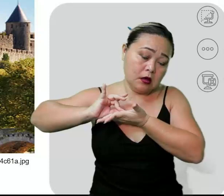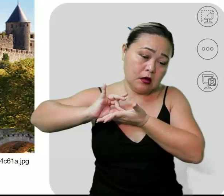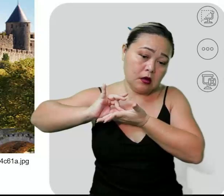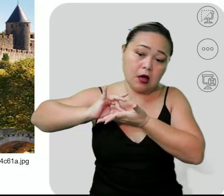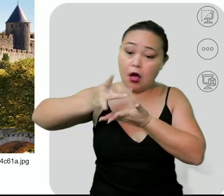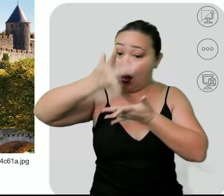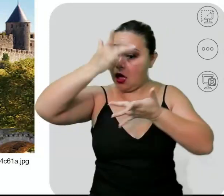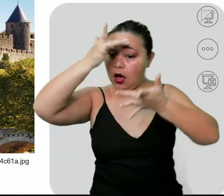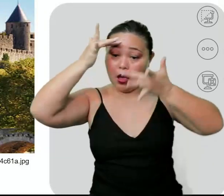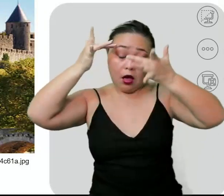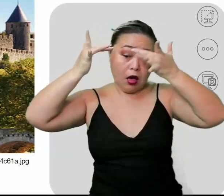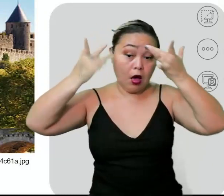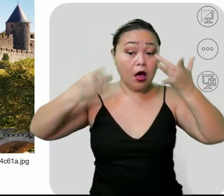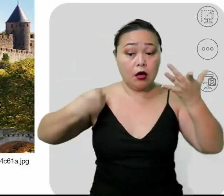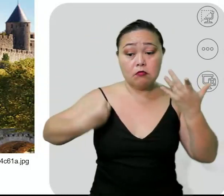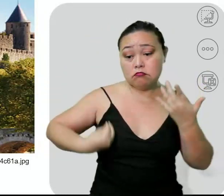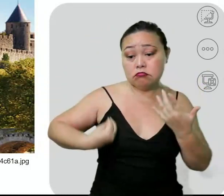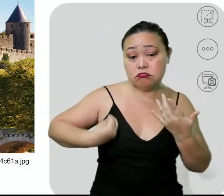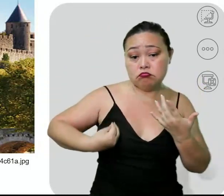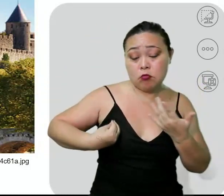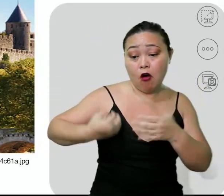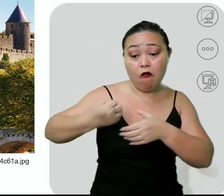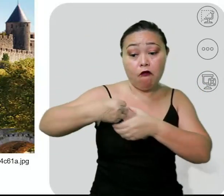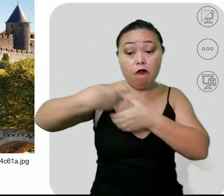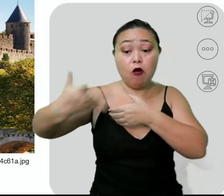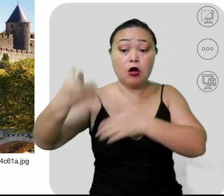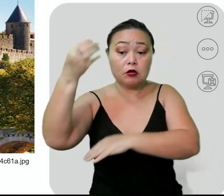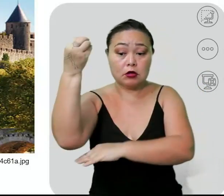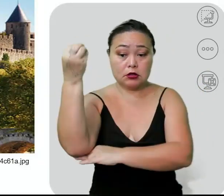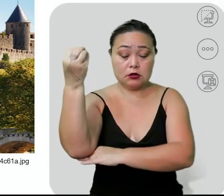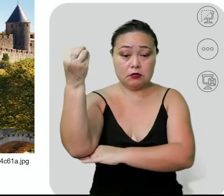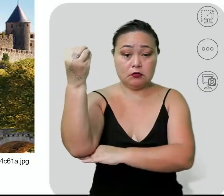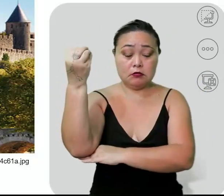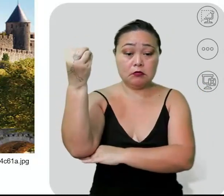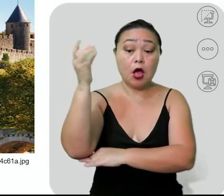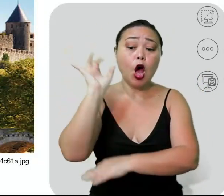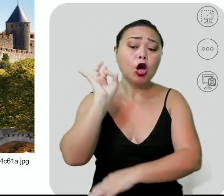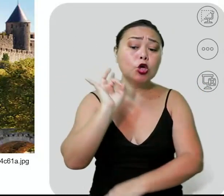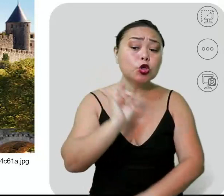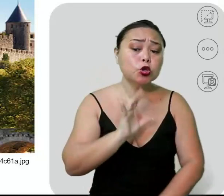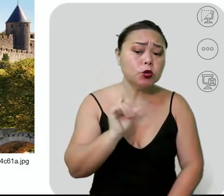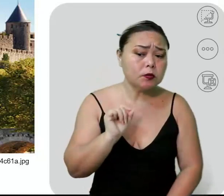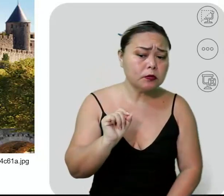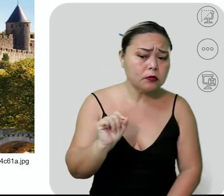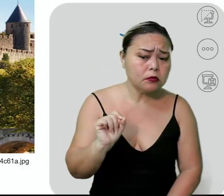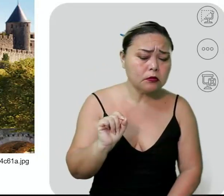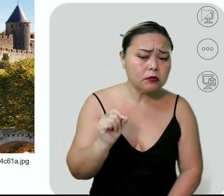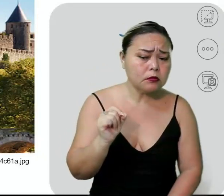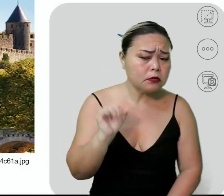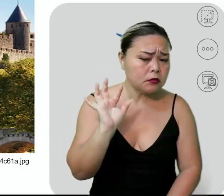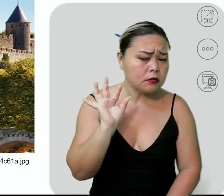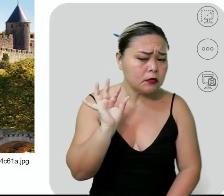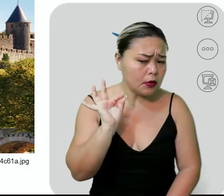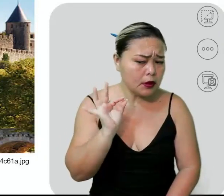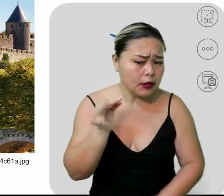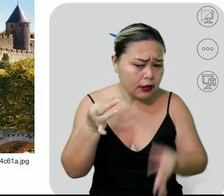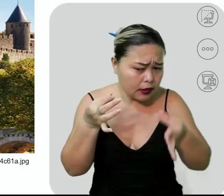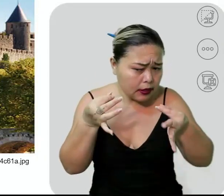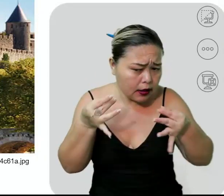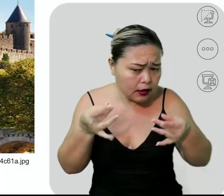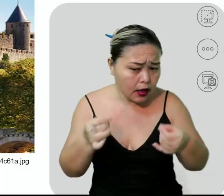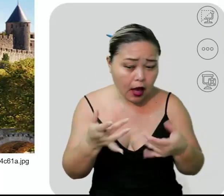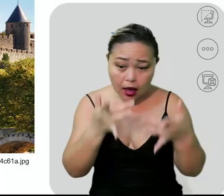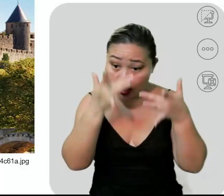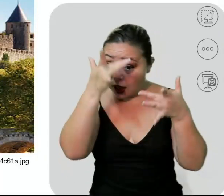são pessoas que moram fora dos castelos. Só que, um detalhe,